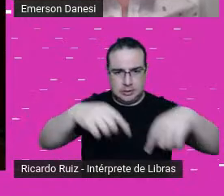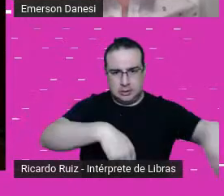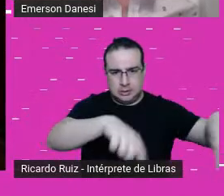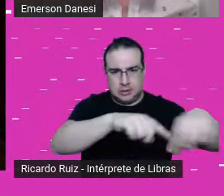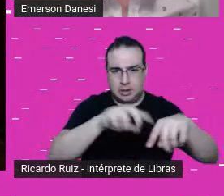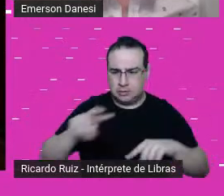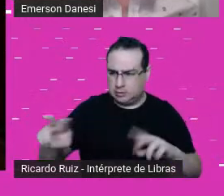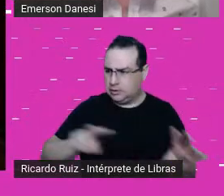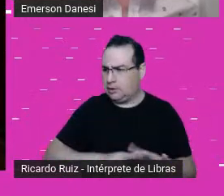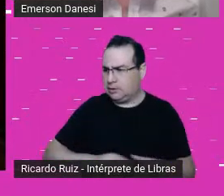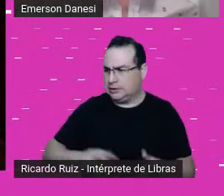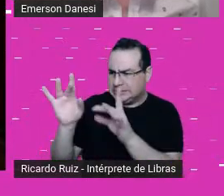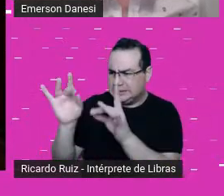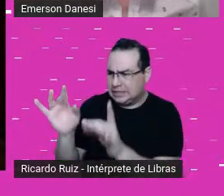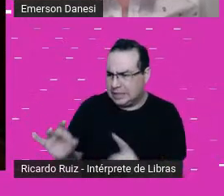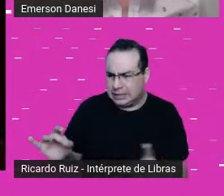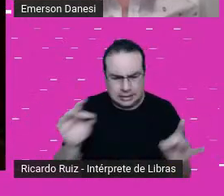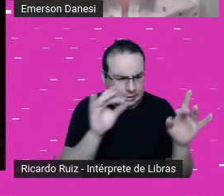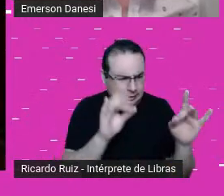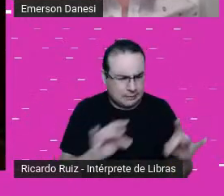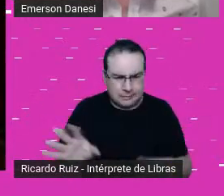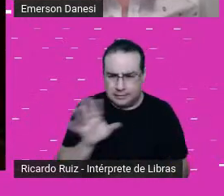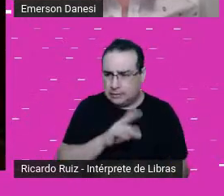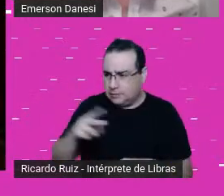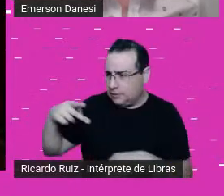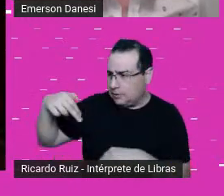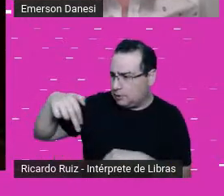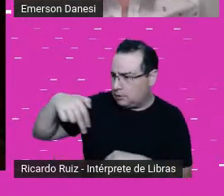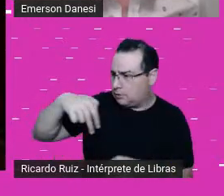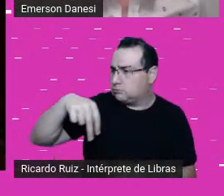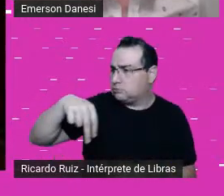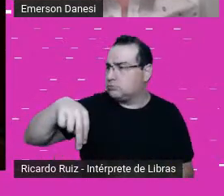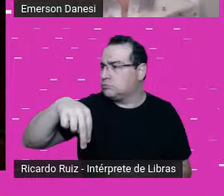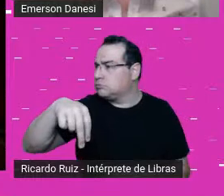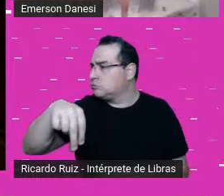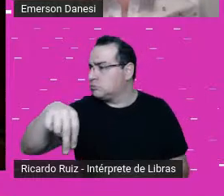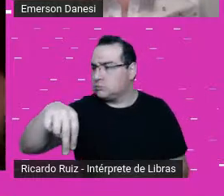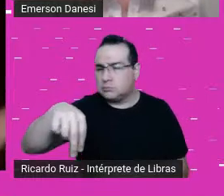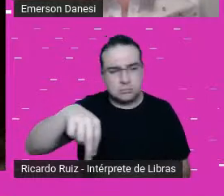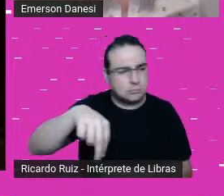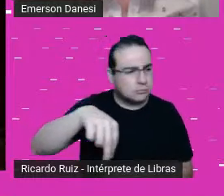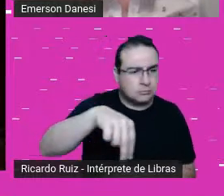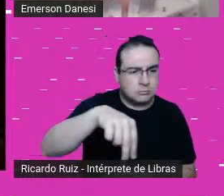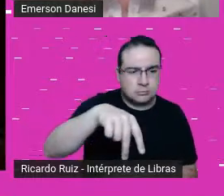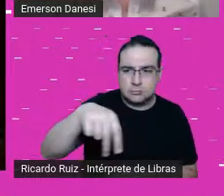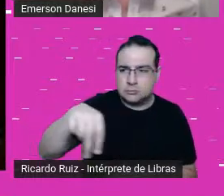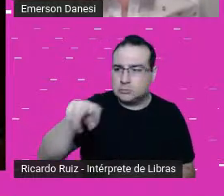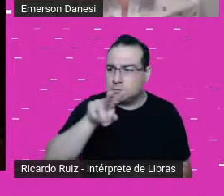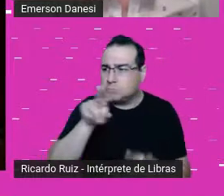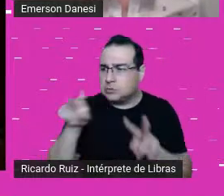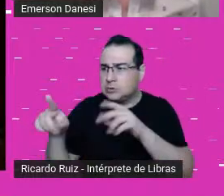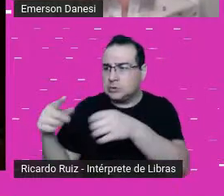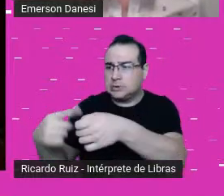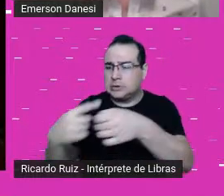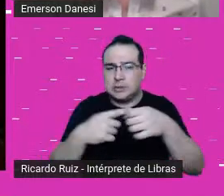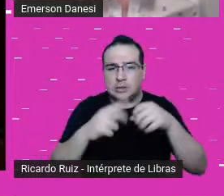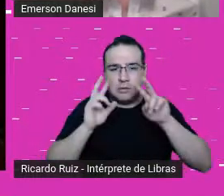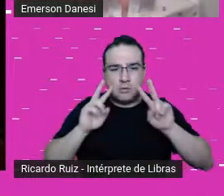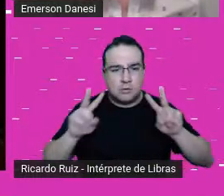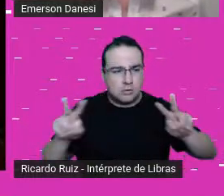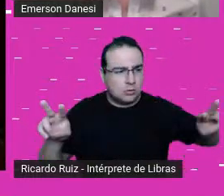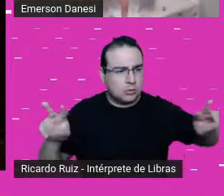era uma riqueza de detalhes muito grande, assim, eu ia passando pela cidadezinha com esses tapetes e